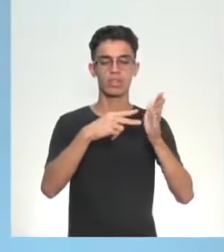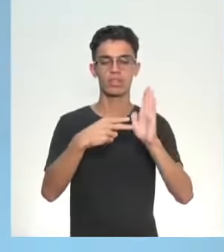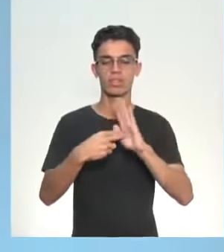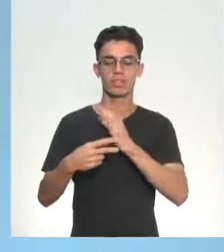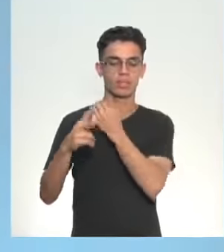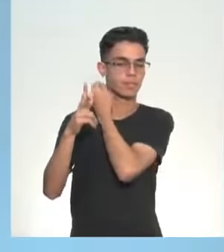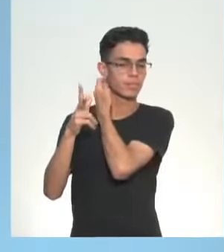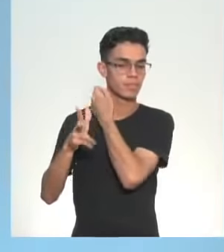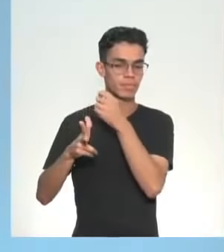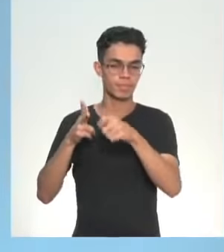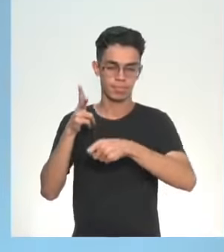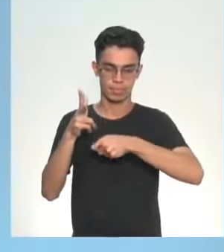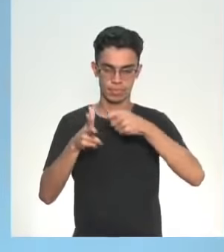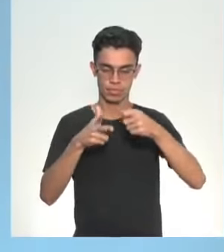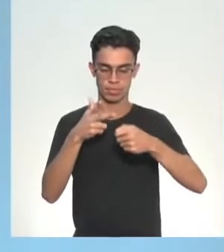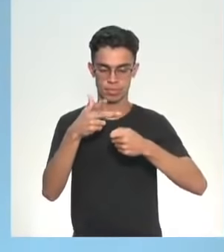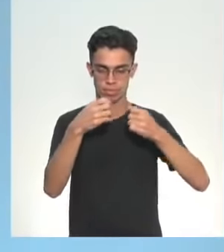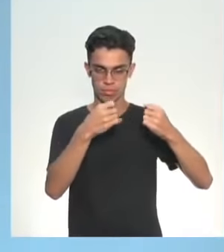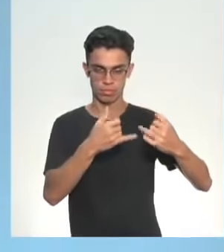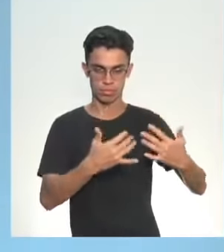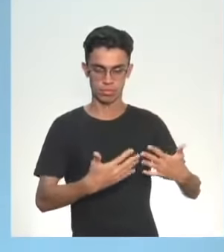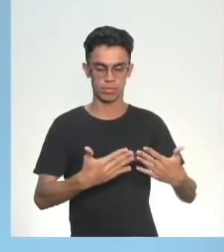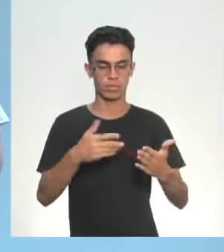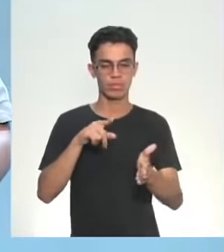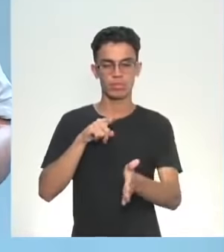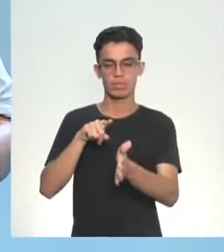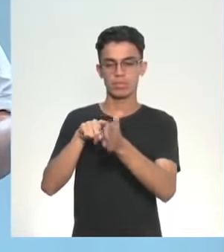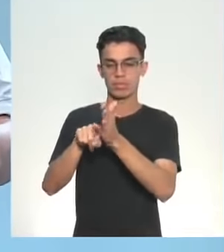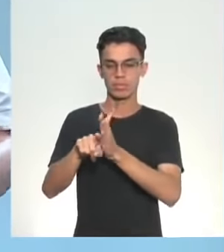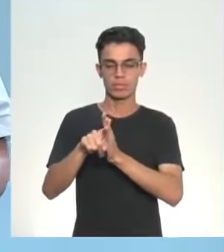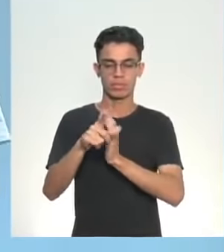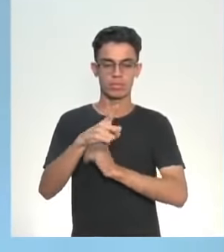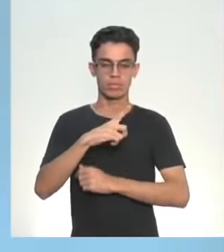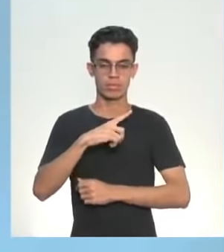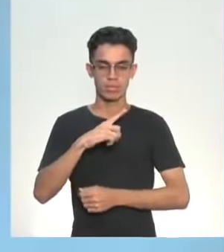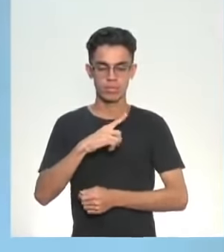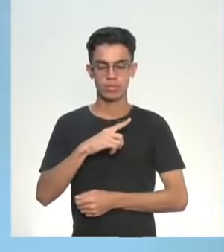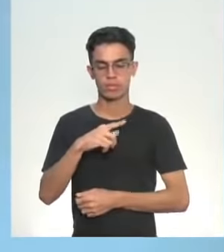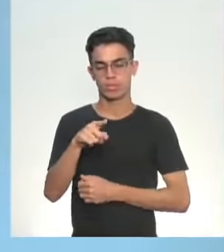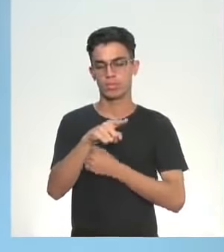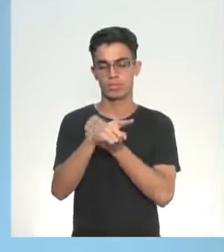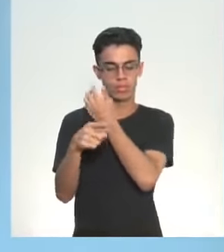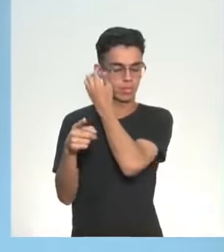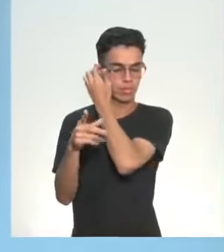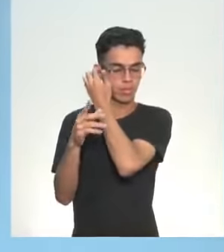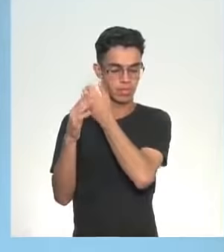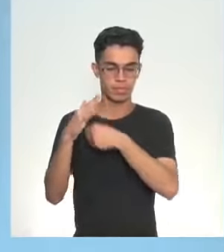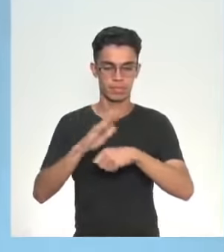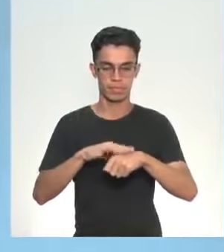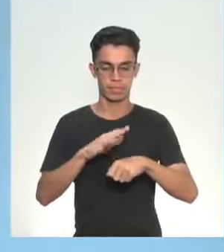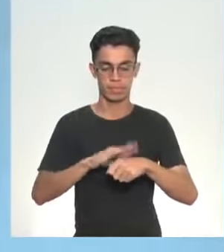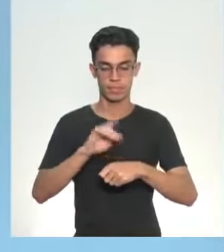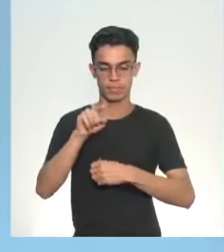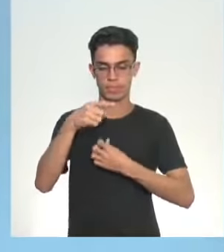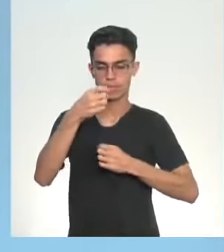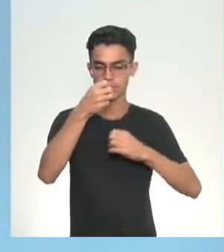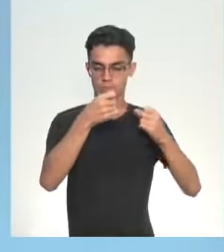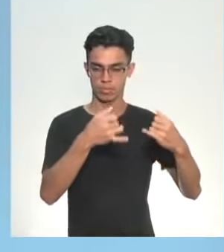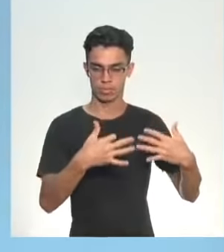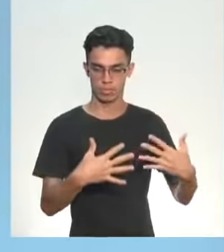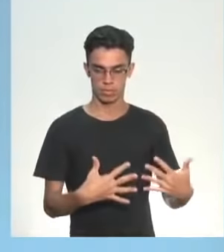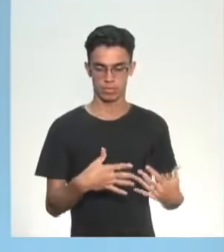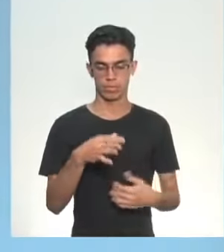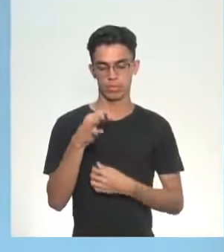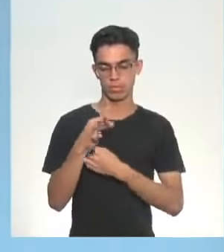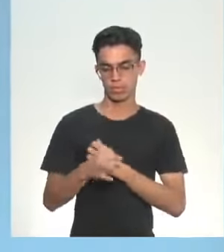a gente vai ter um vídeo nessa aula também vai ter uma enquete aquela que aparece o pap para vocês não quando eu chegar lá eu explico direitinho